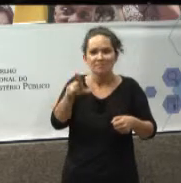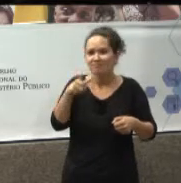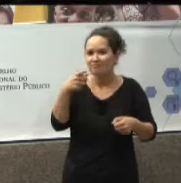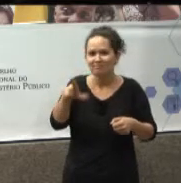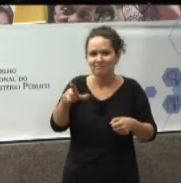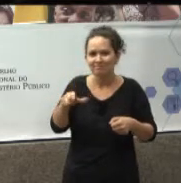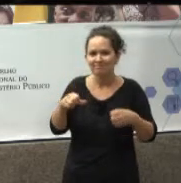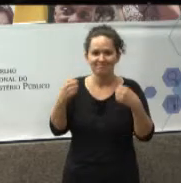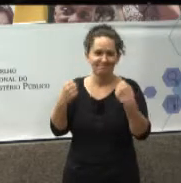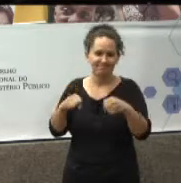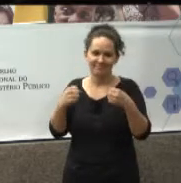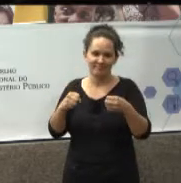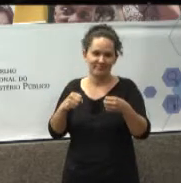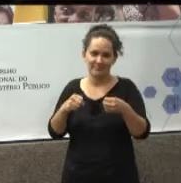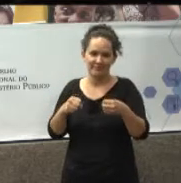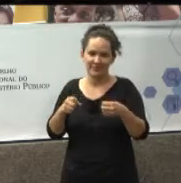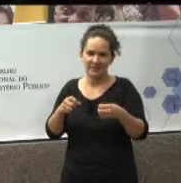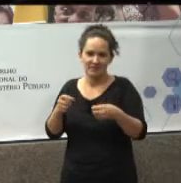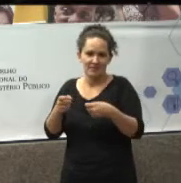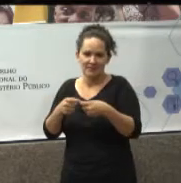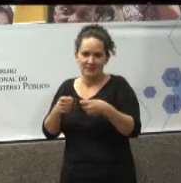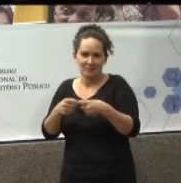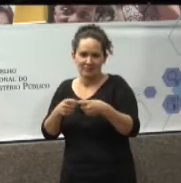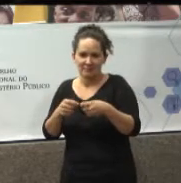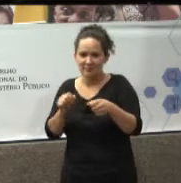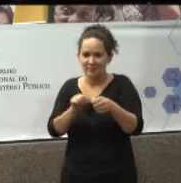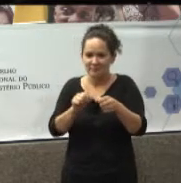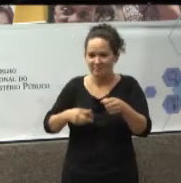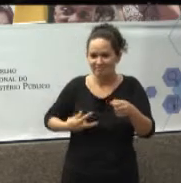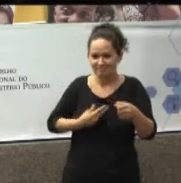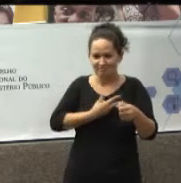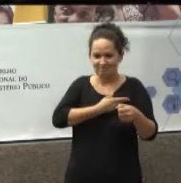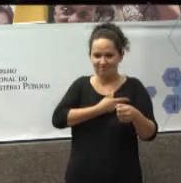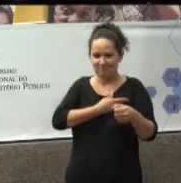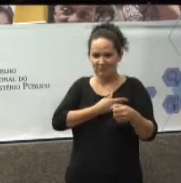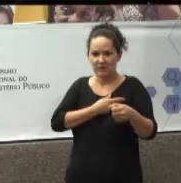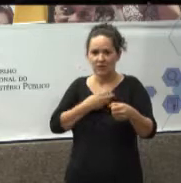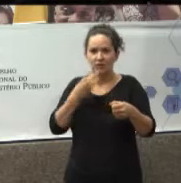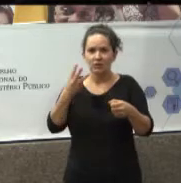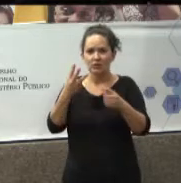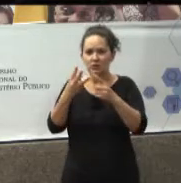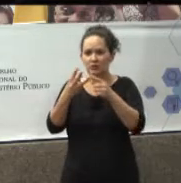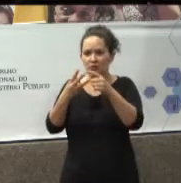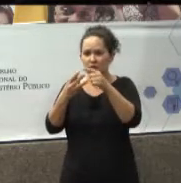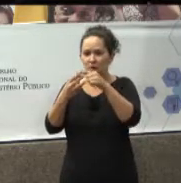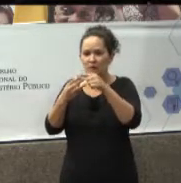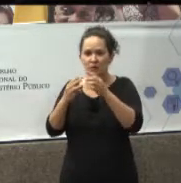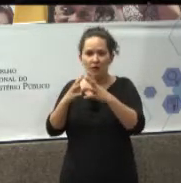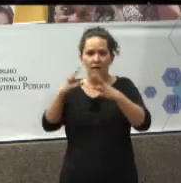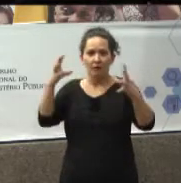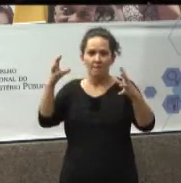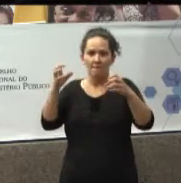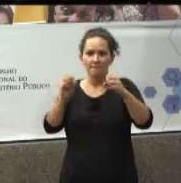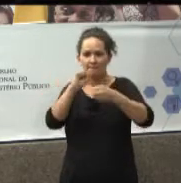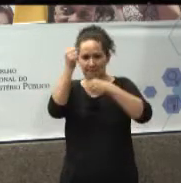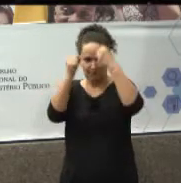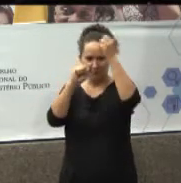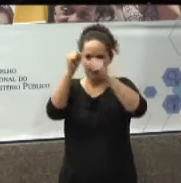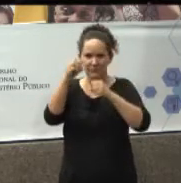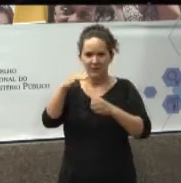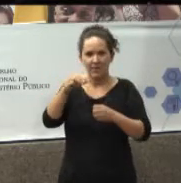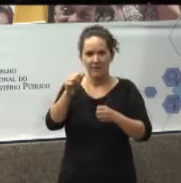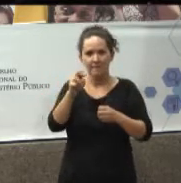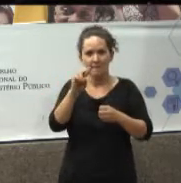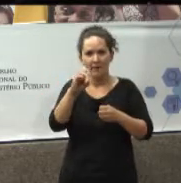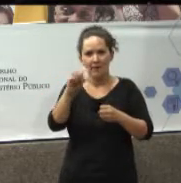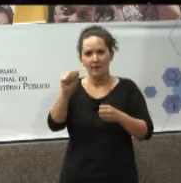para aquele paciente isso envolvendo as três maiores indústrias de marca-passo de material é